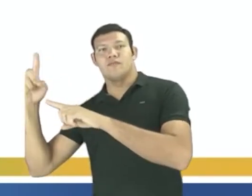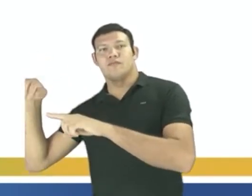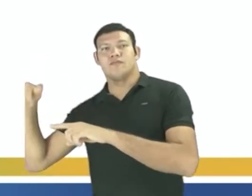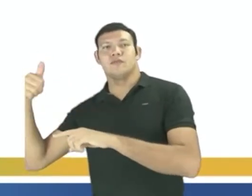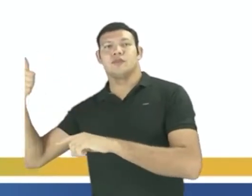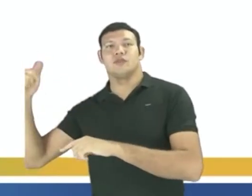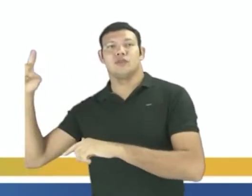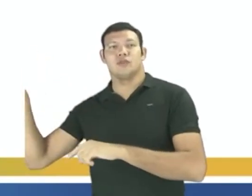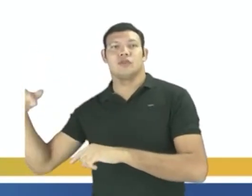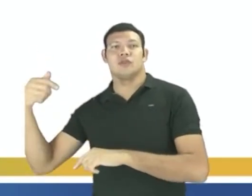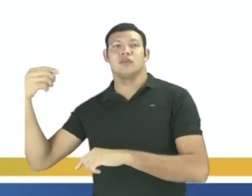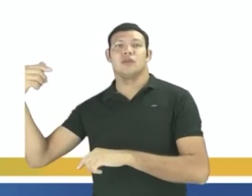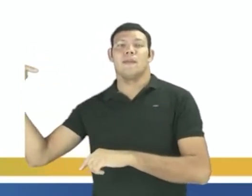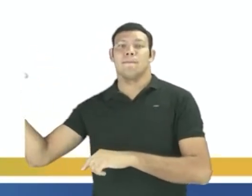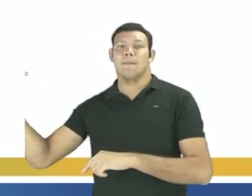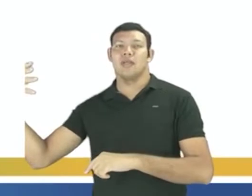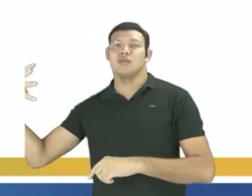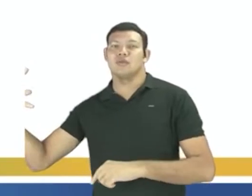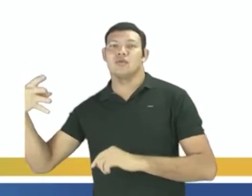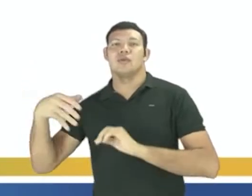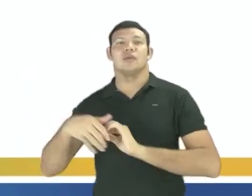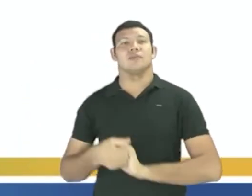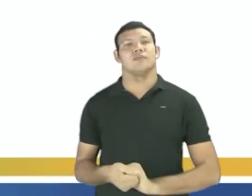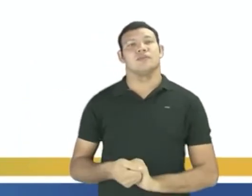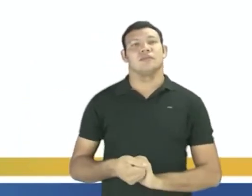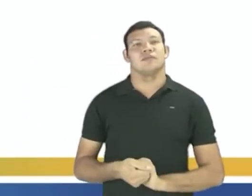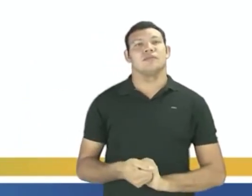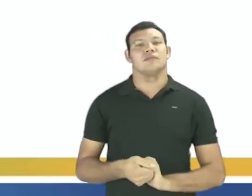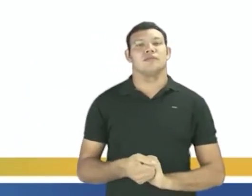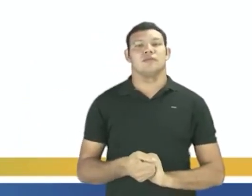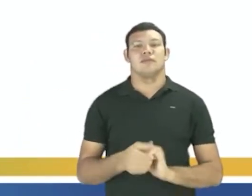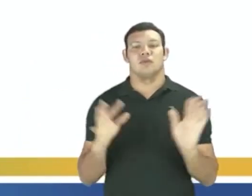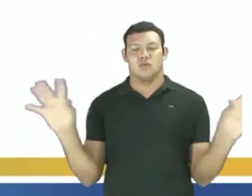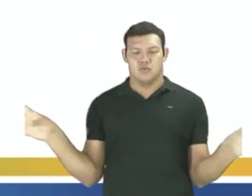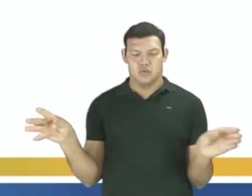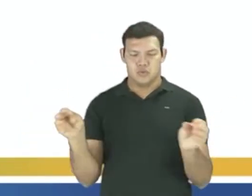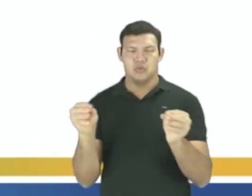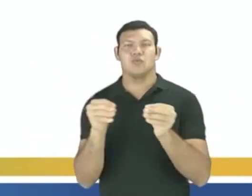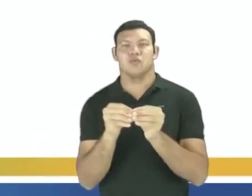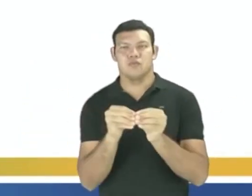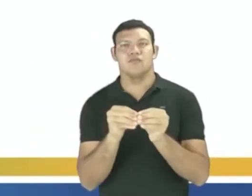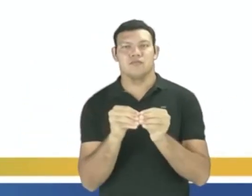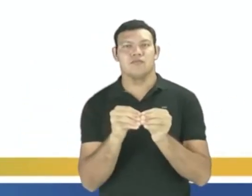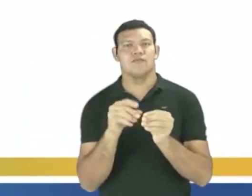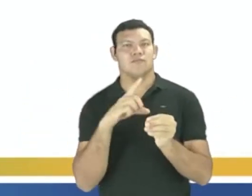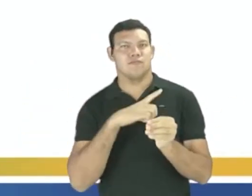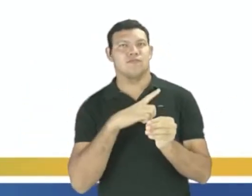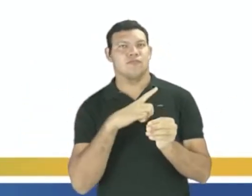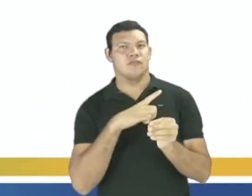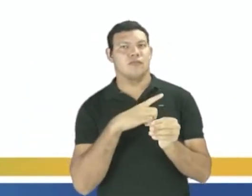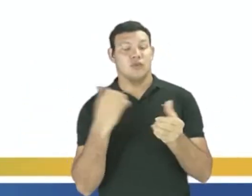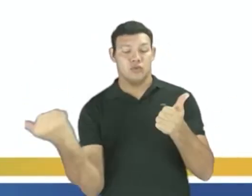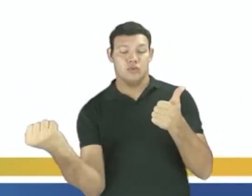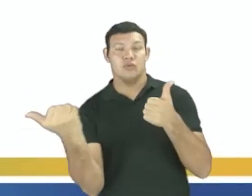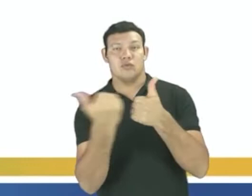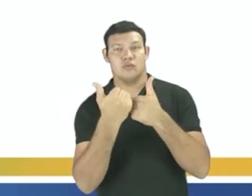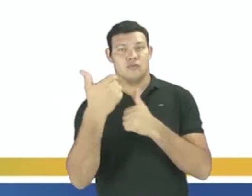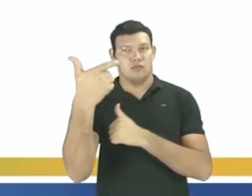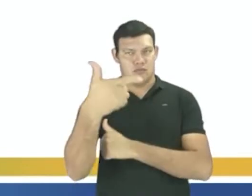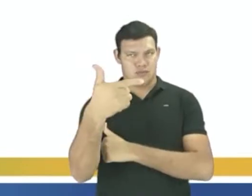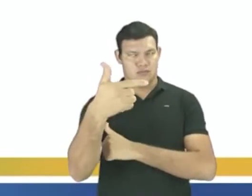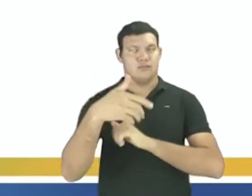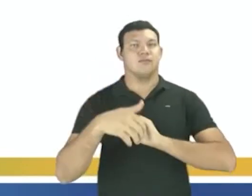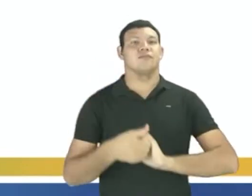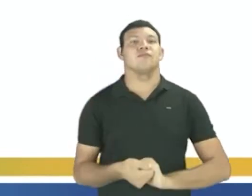ele for igual a 1, essa mesma equação, ela terá valor numérico 2. Tudo